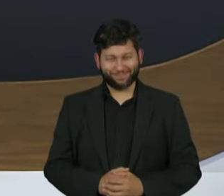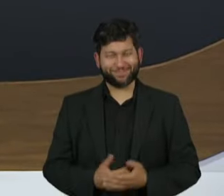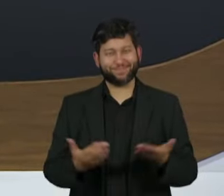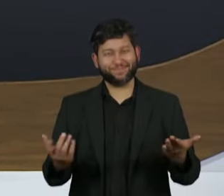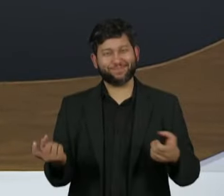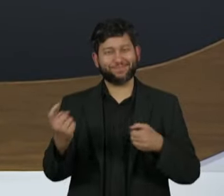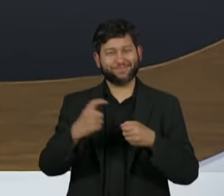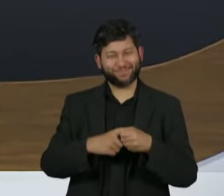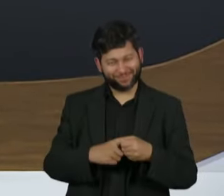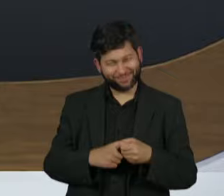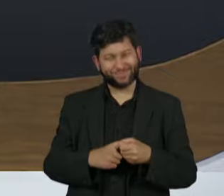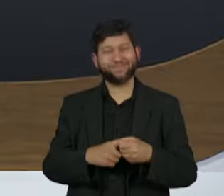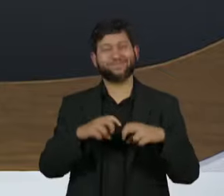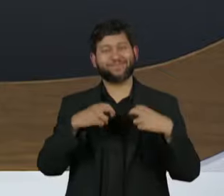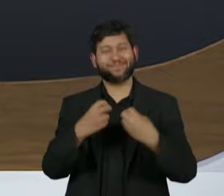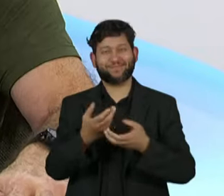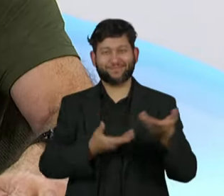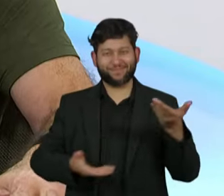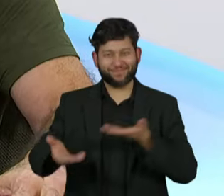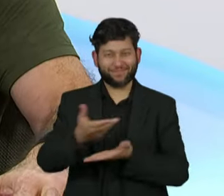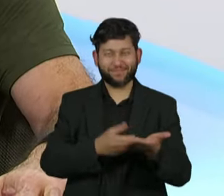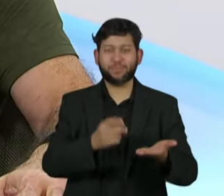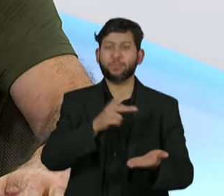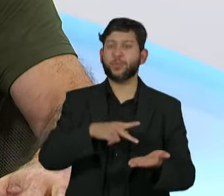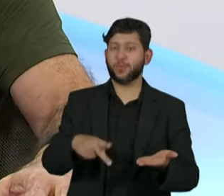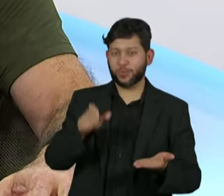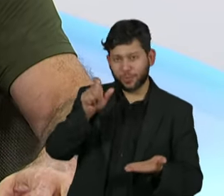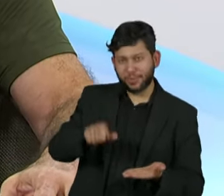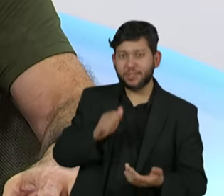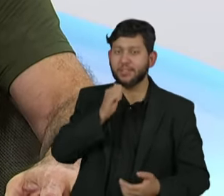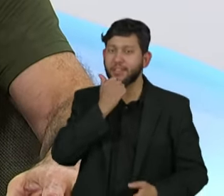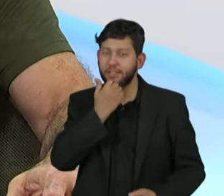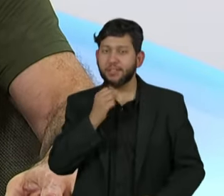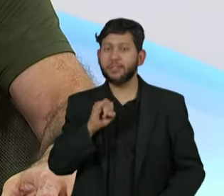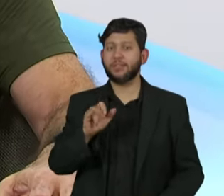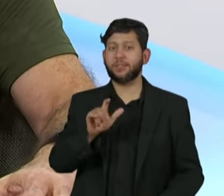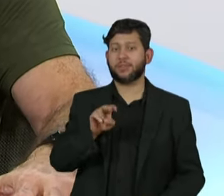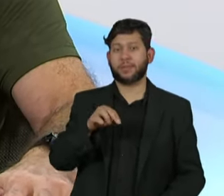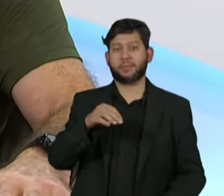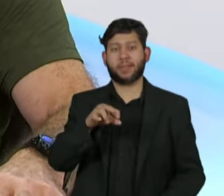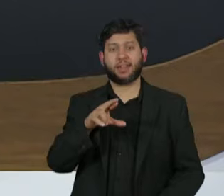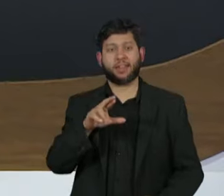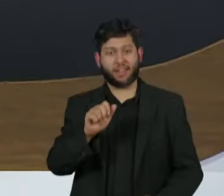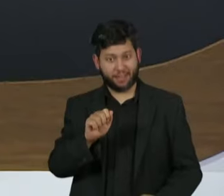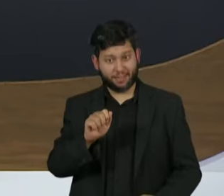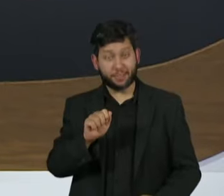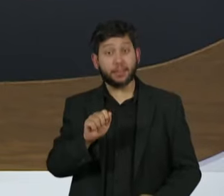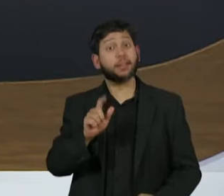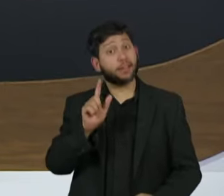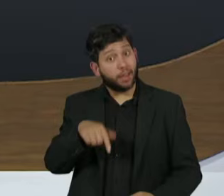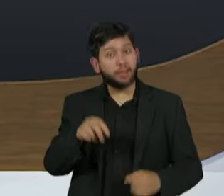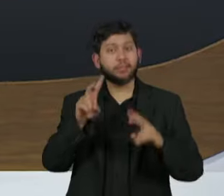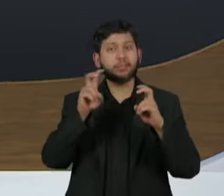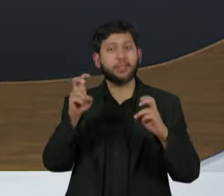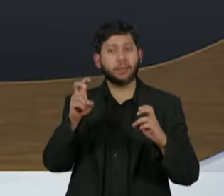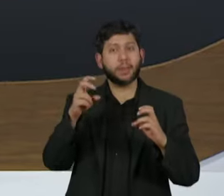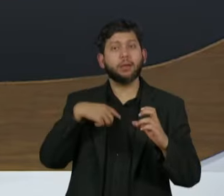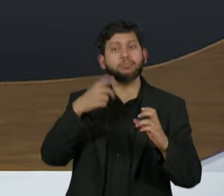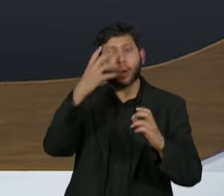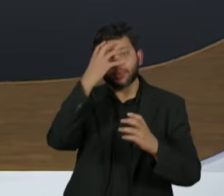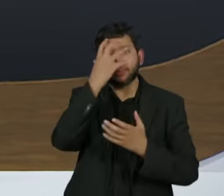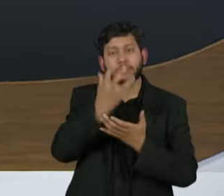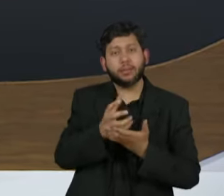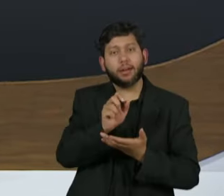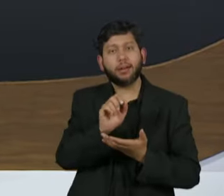temos de volta com Roda Viva que hoje recebe o professor e cientista Silvio Meira para tratar de Inteligência Artificial e muito